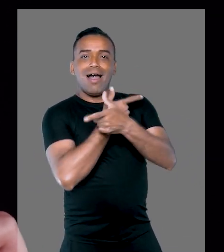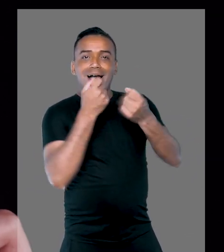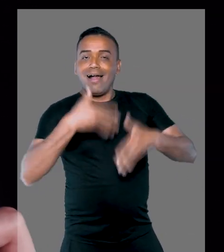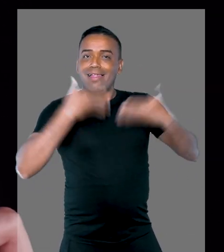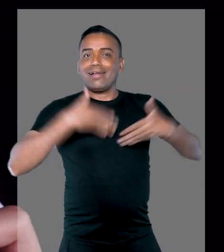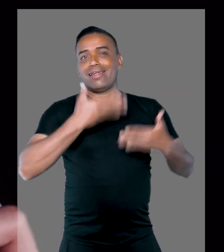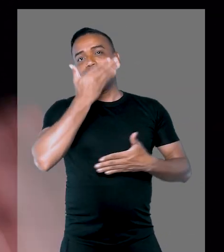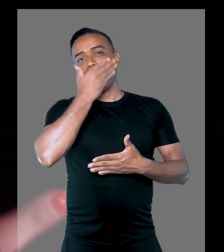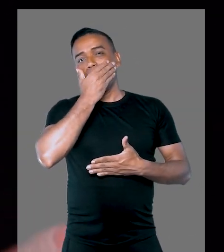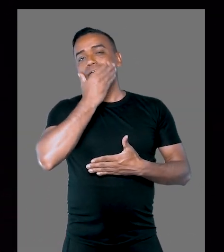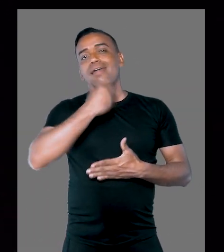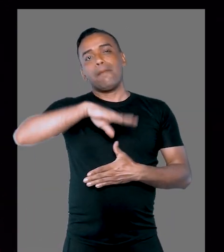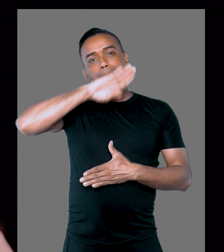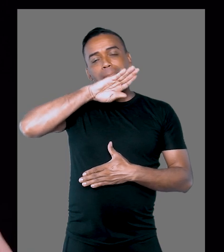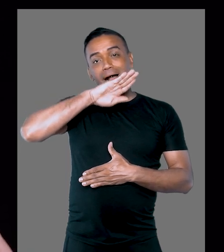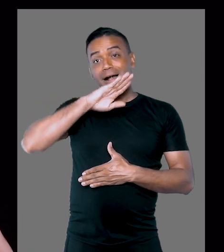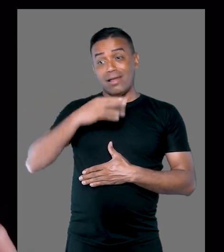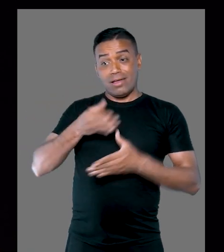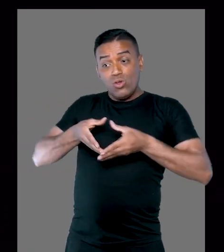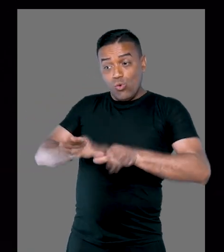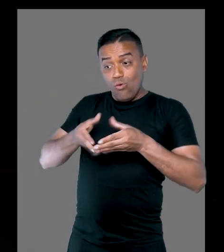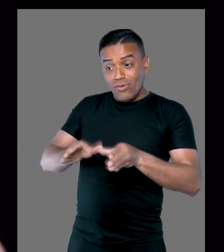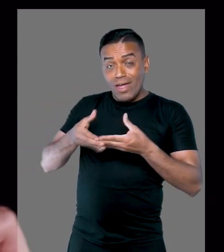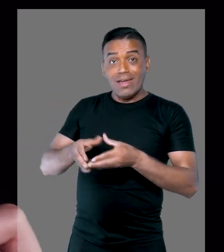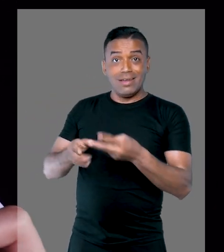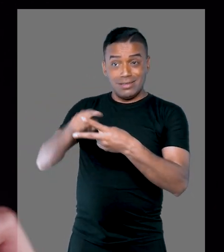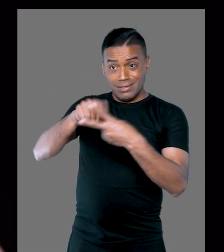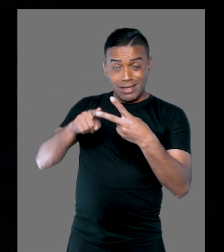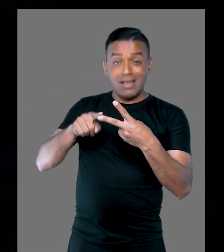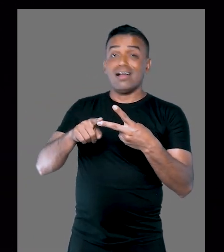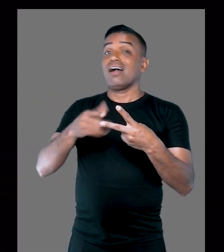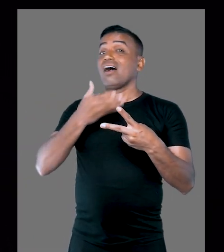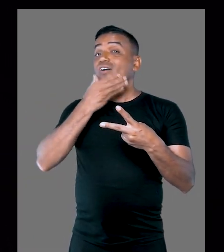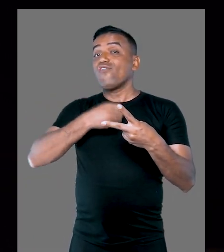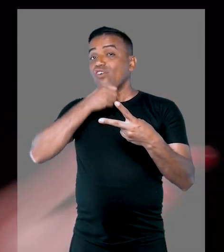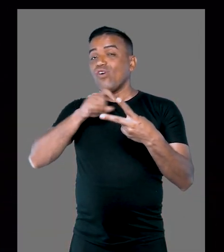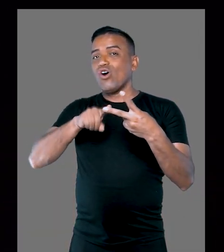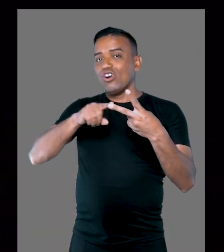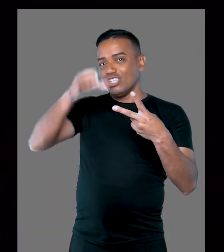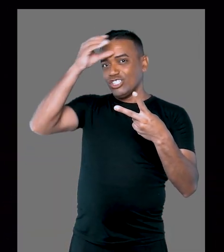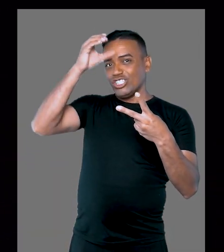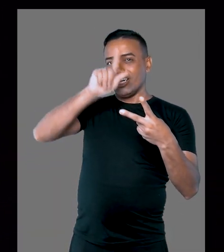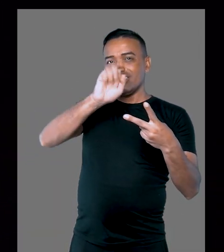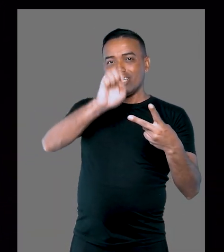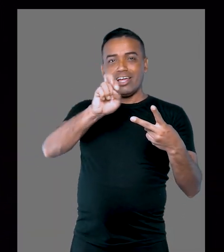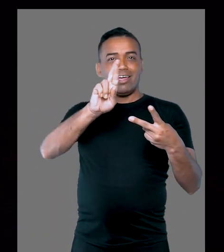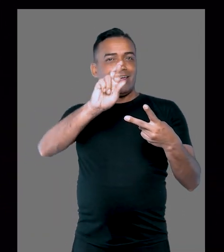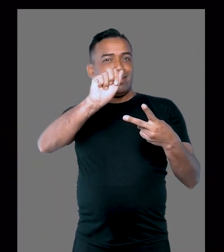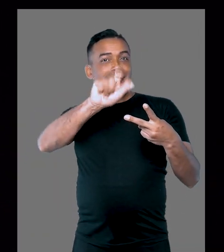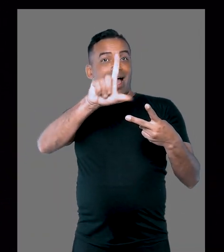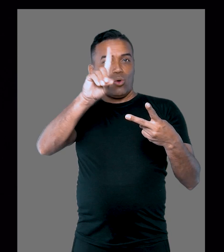tive com duas pessoas, duas personagens, né, que foram o meu avô e a tia Geralda, que já eram naturalmente